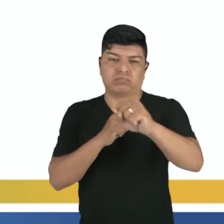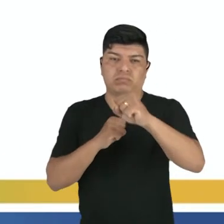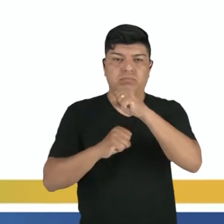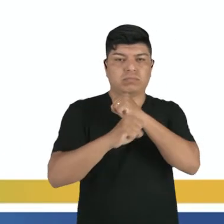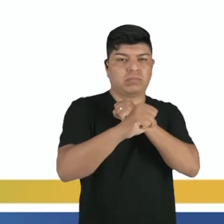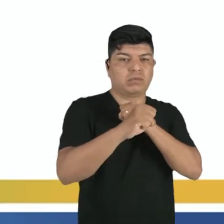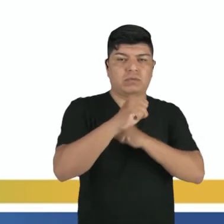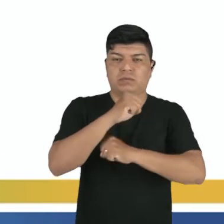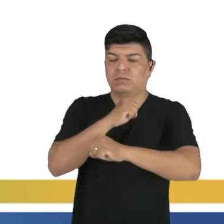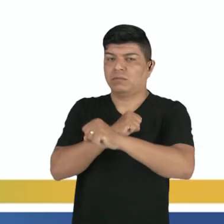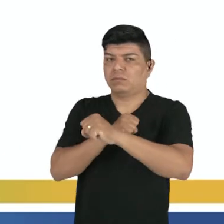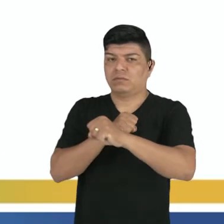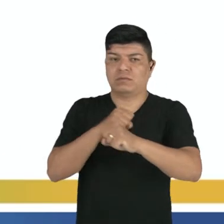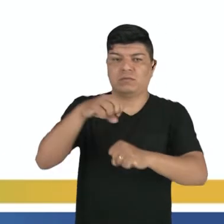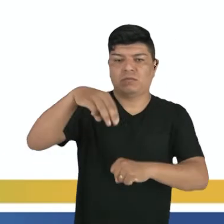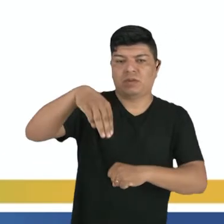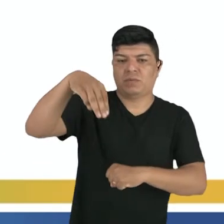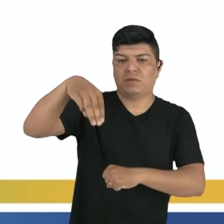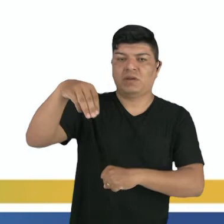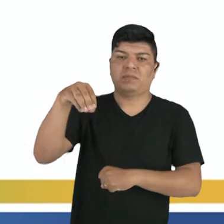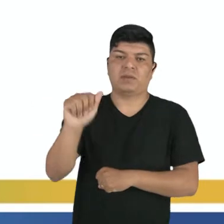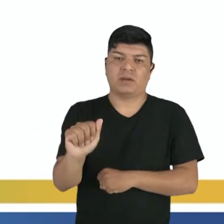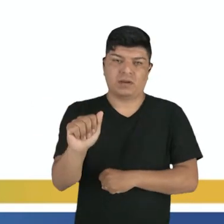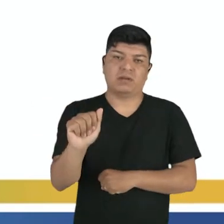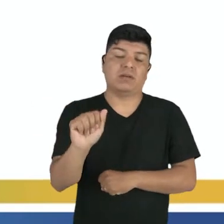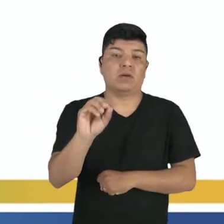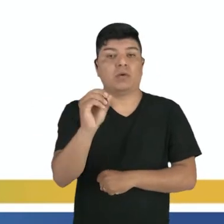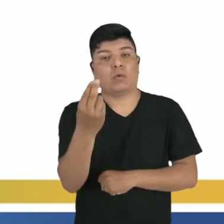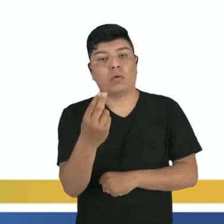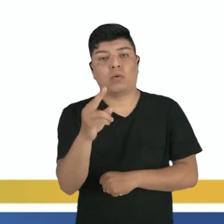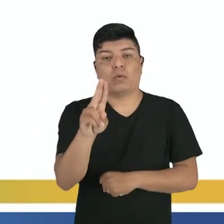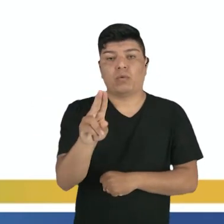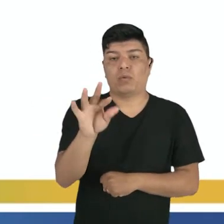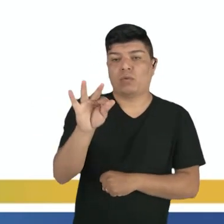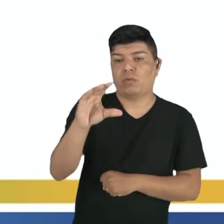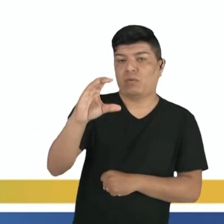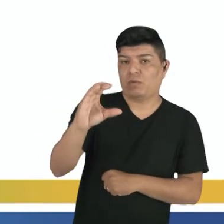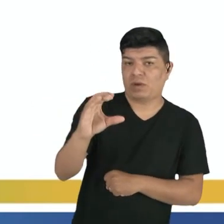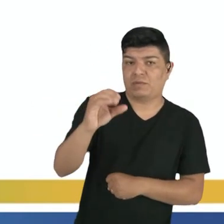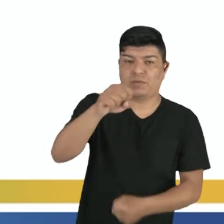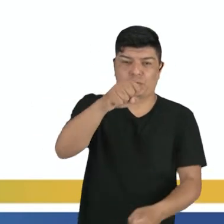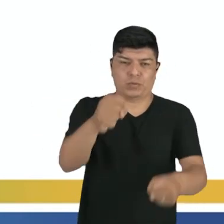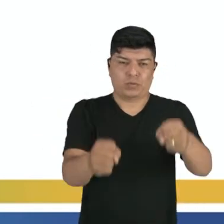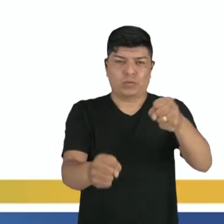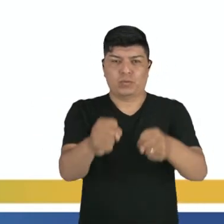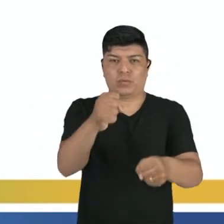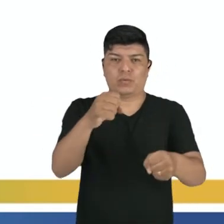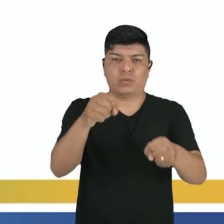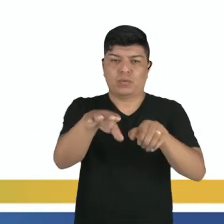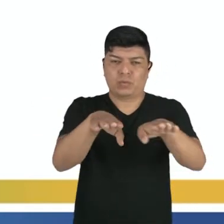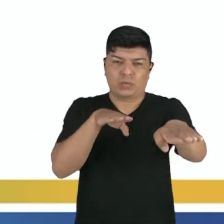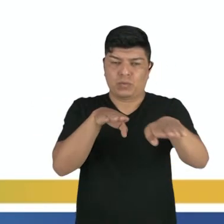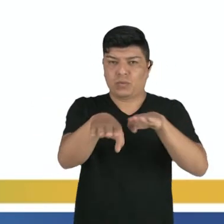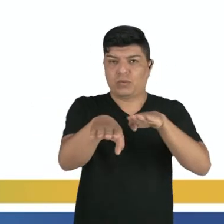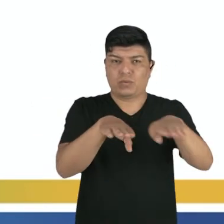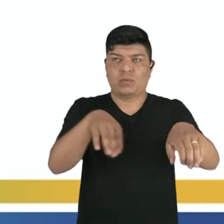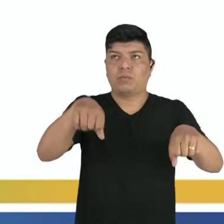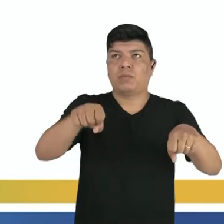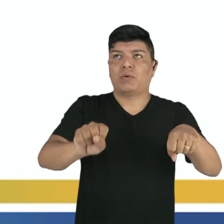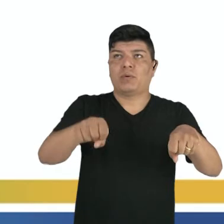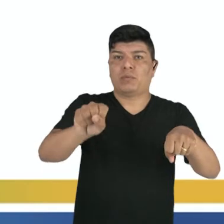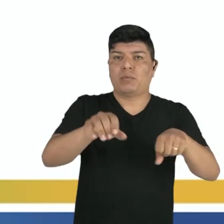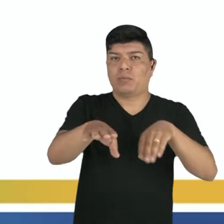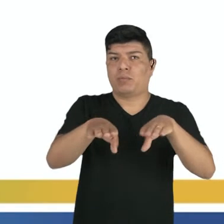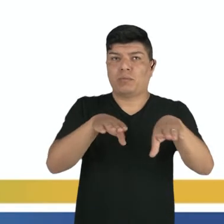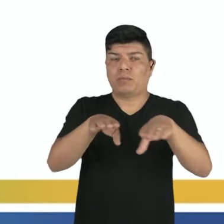pele 1 m ao MMA o famoso artes marciais mistas automobilismo e Motovelocidade motocross